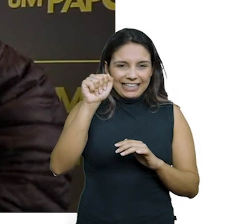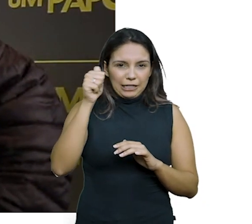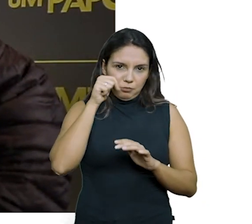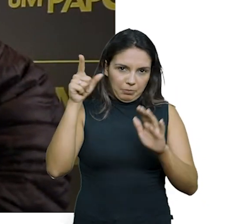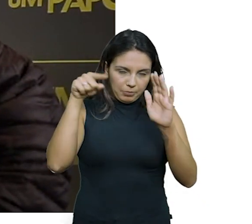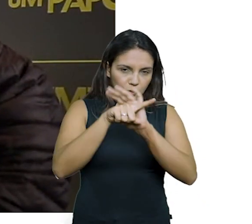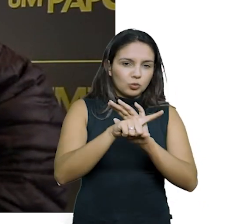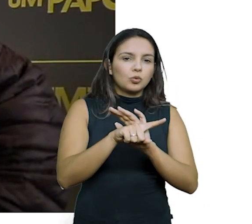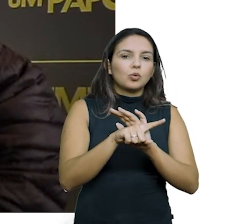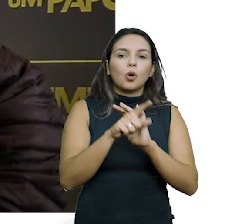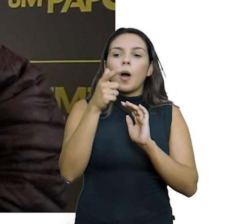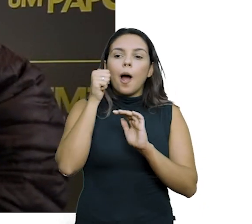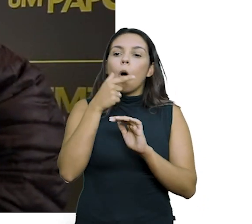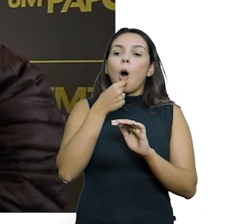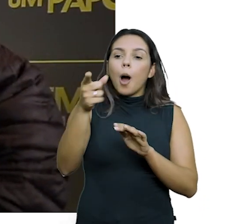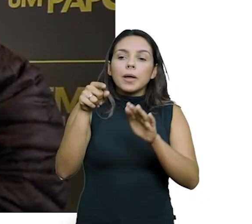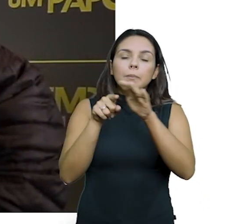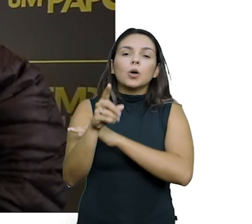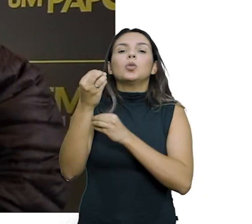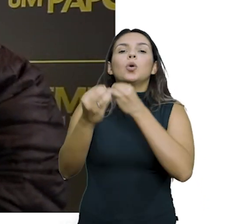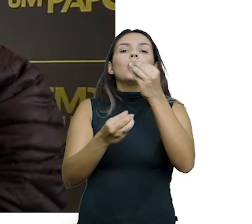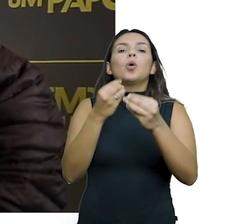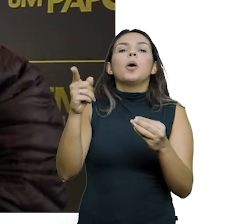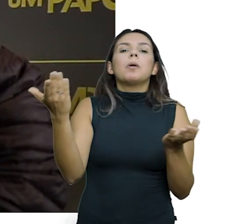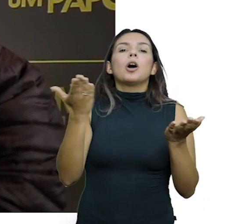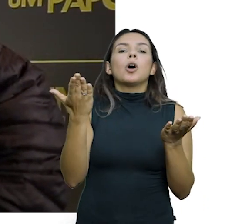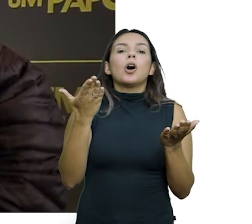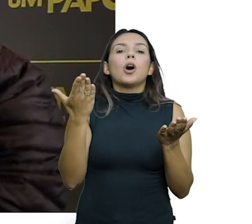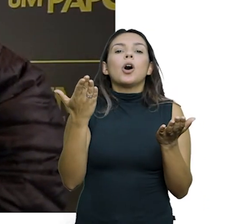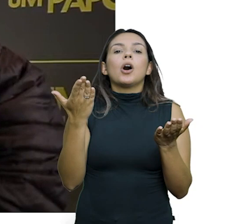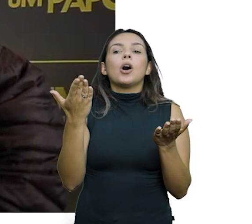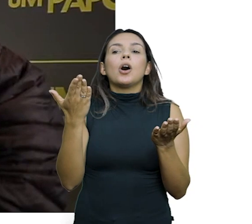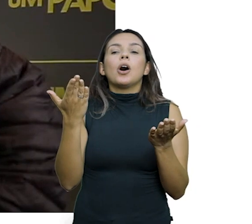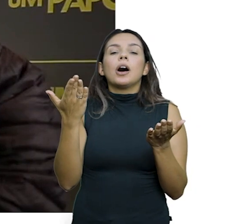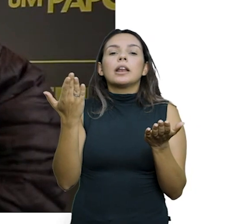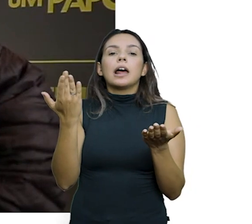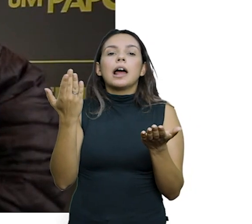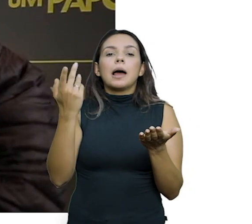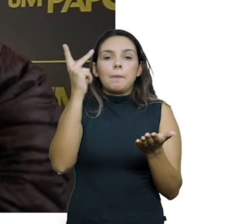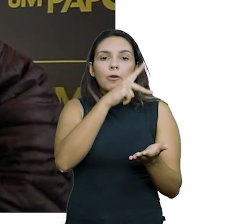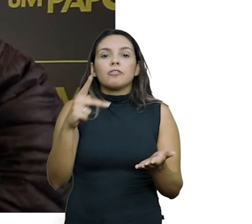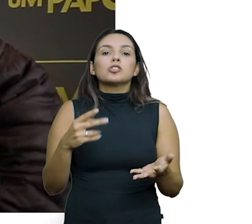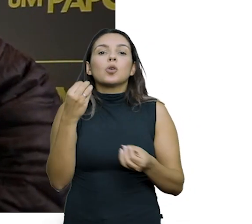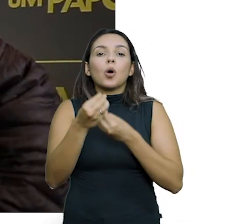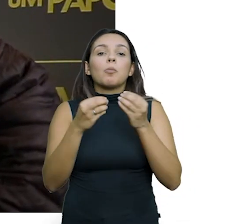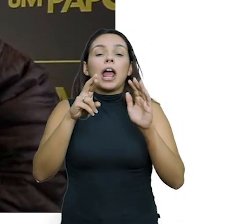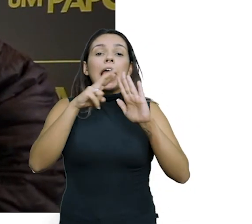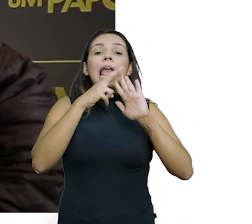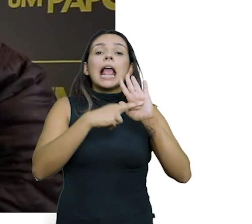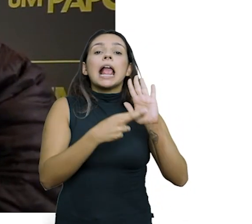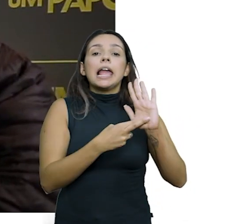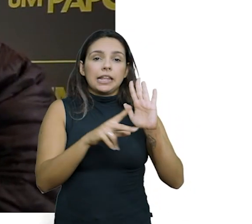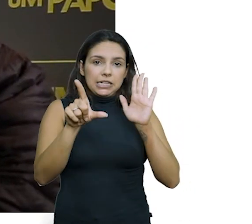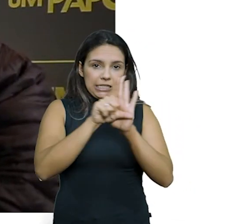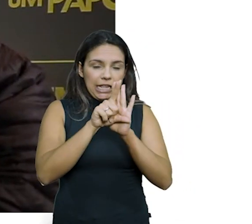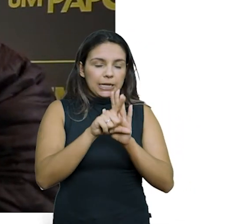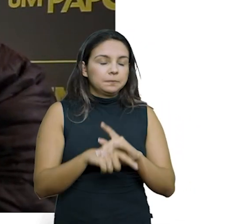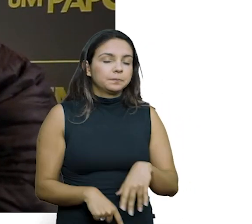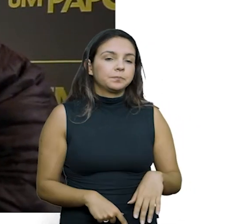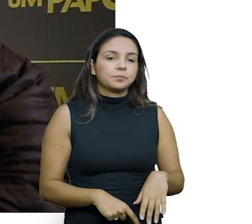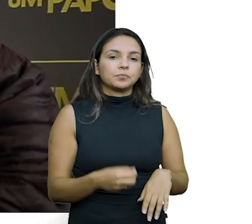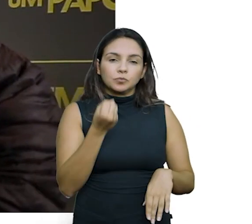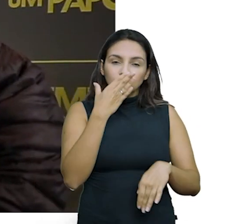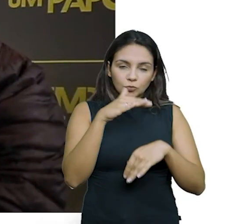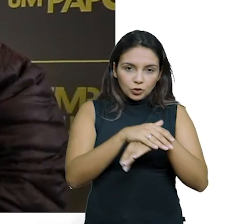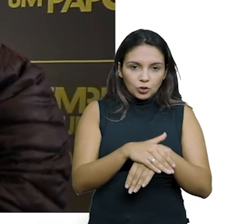regras profissionais do empregador com você nesse tempo recluso. Está querendo te colocar, não, O Jordano Souza, boa